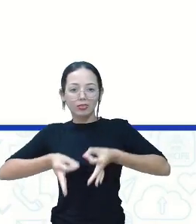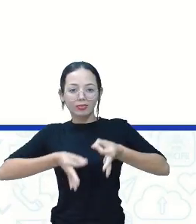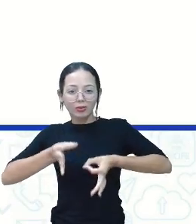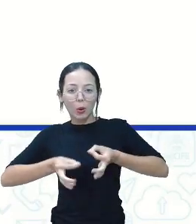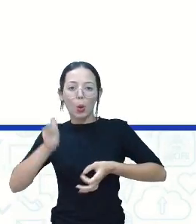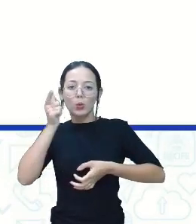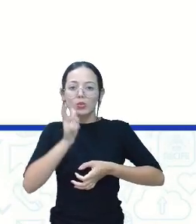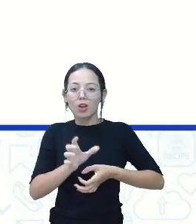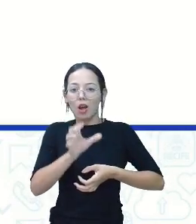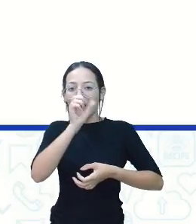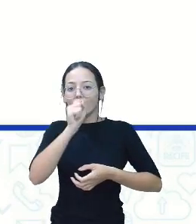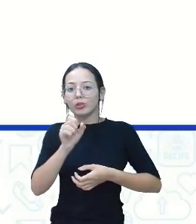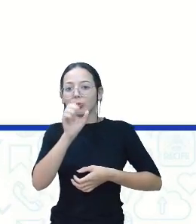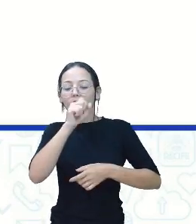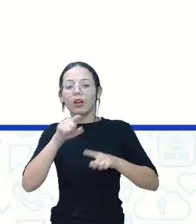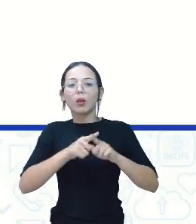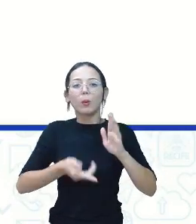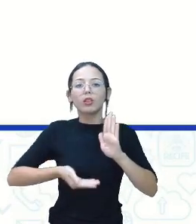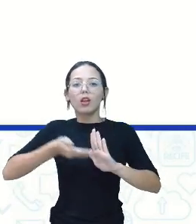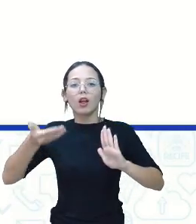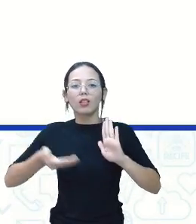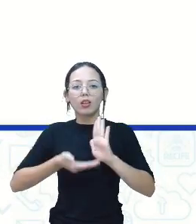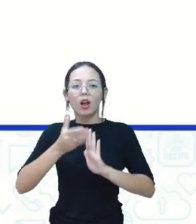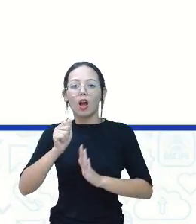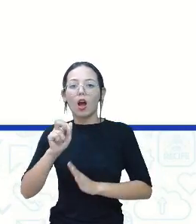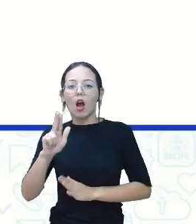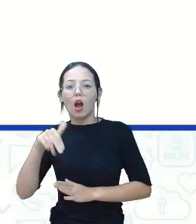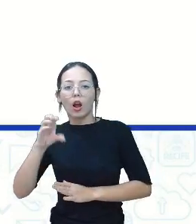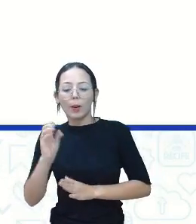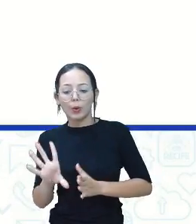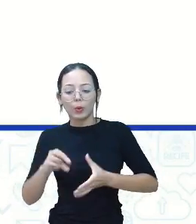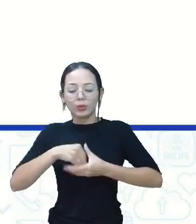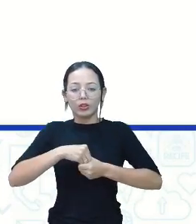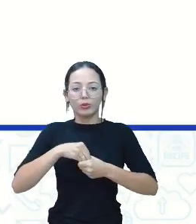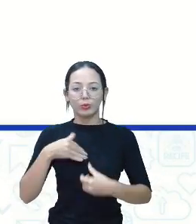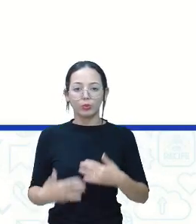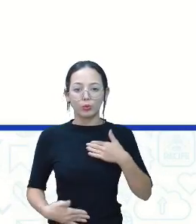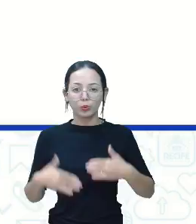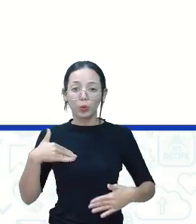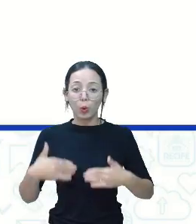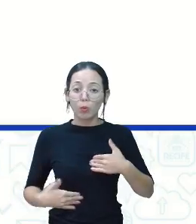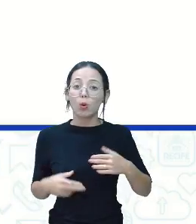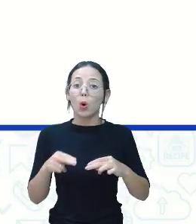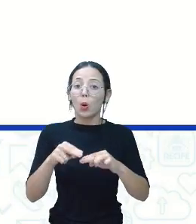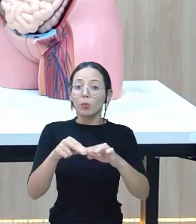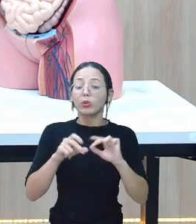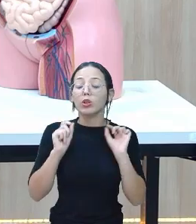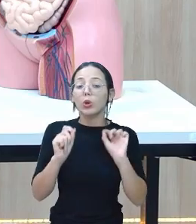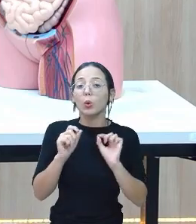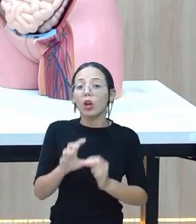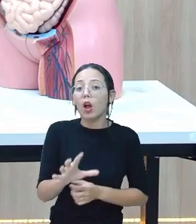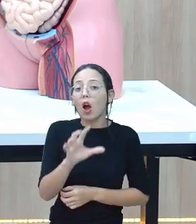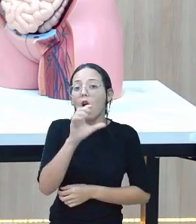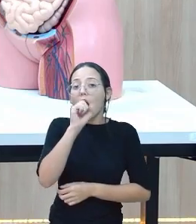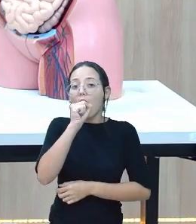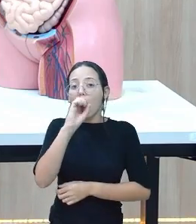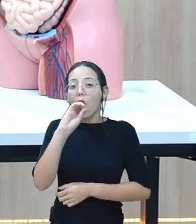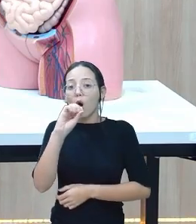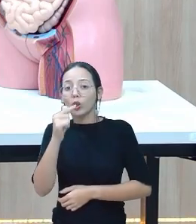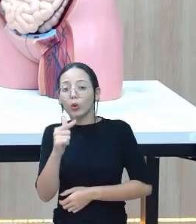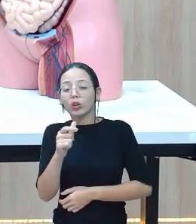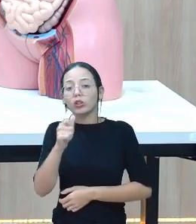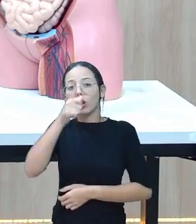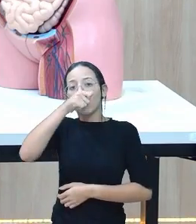celular e retirada de gás carbônico do nosso organismo. Por isso, inspiramos oxigênio